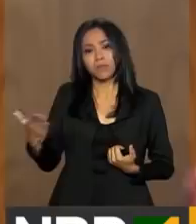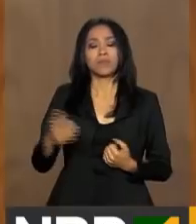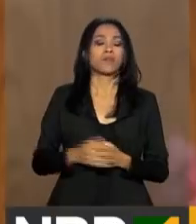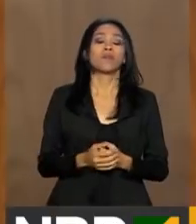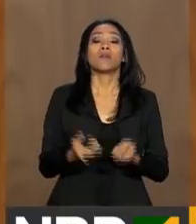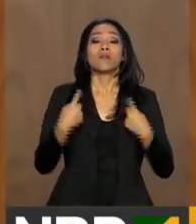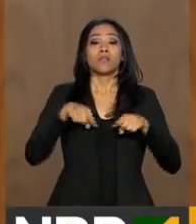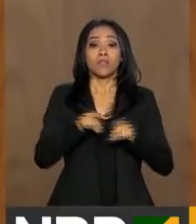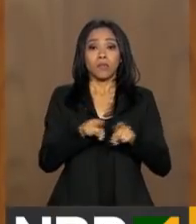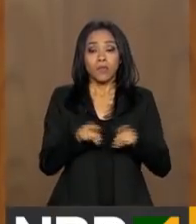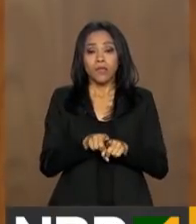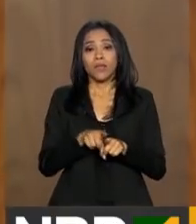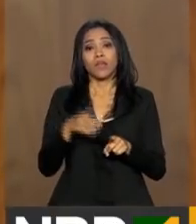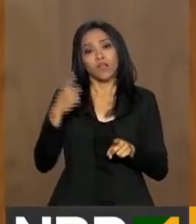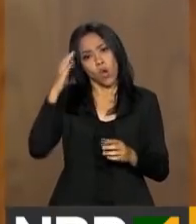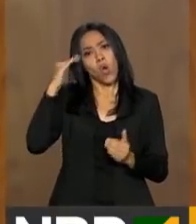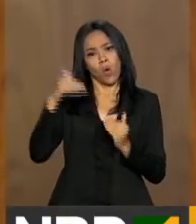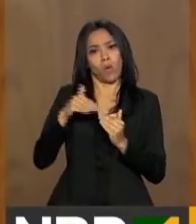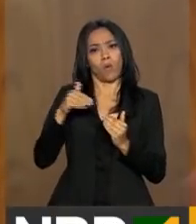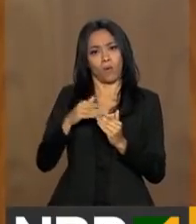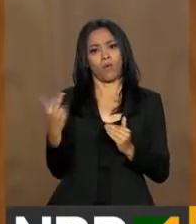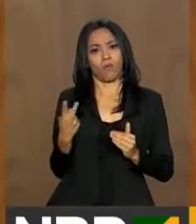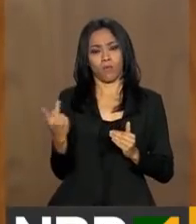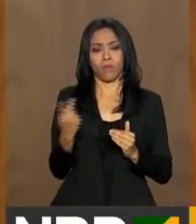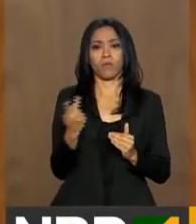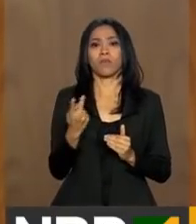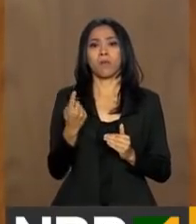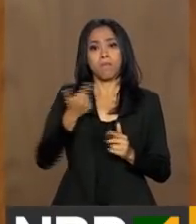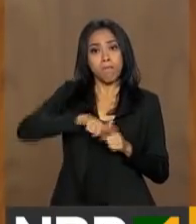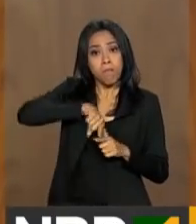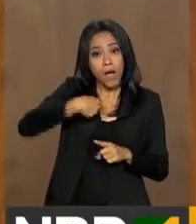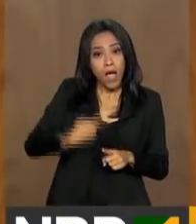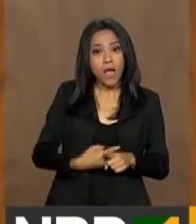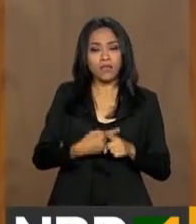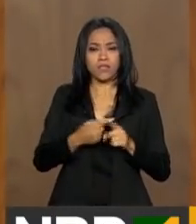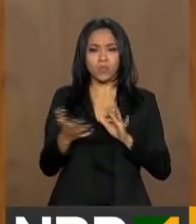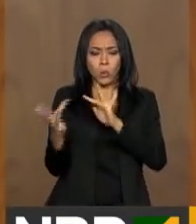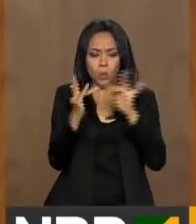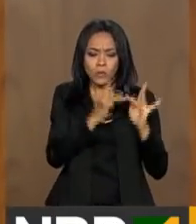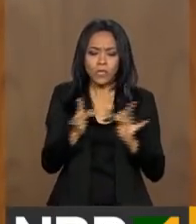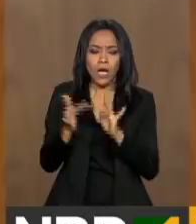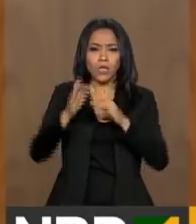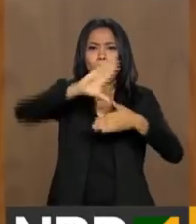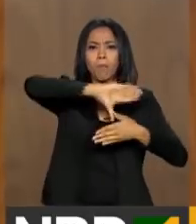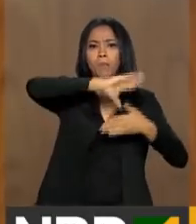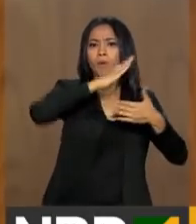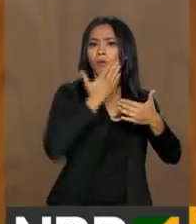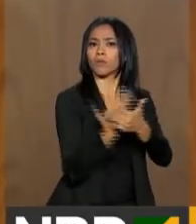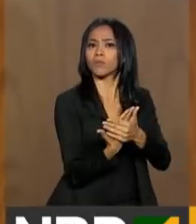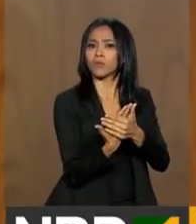Concordamos também em fazer cada vez mais uma integração entre o Mercosul